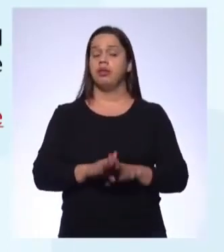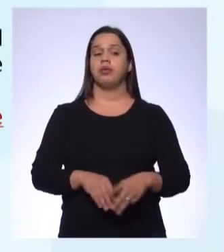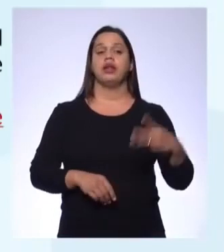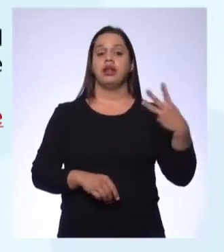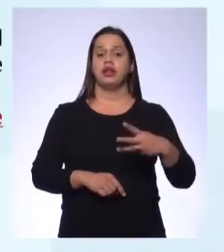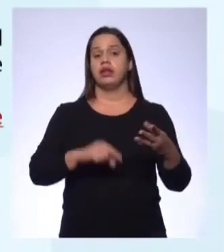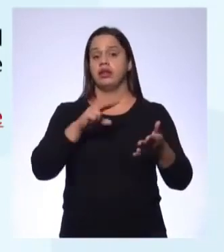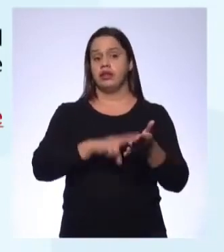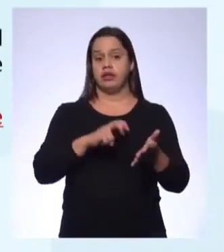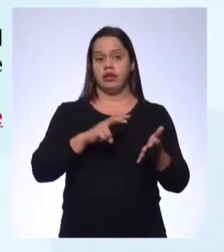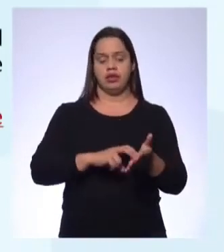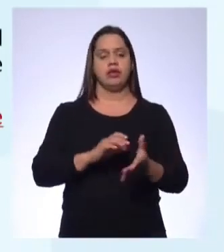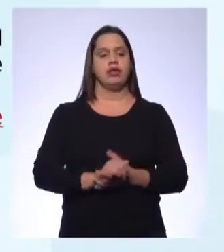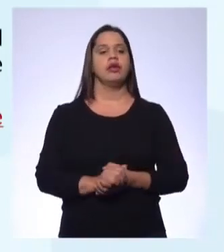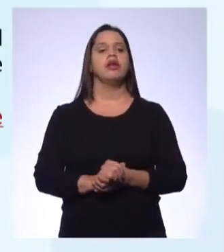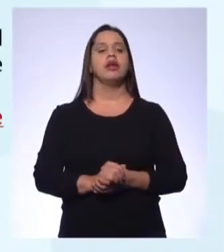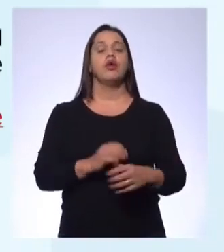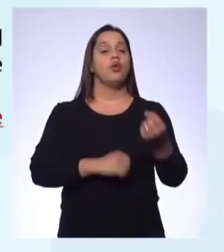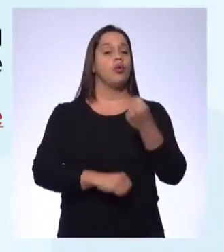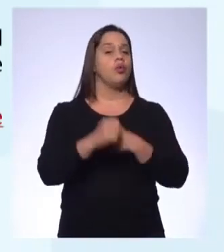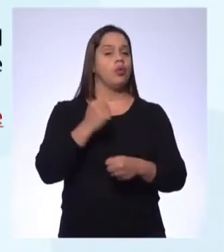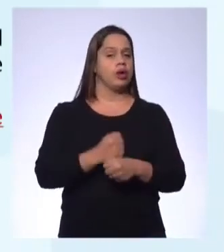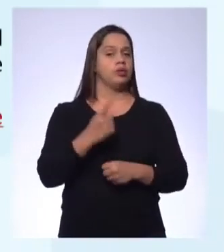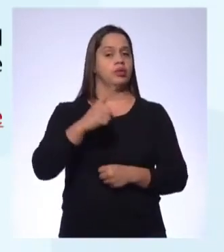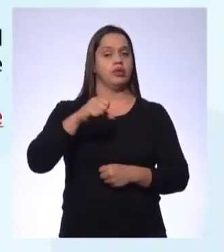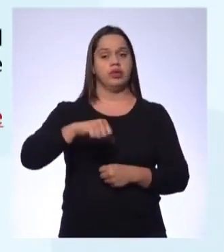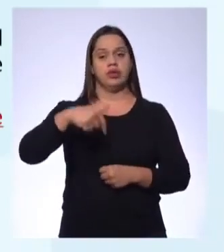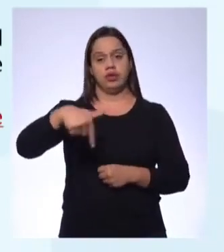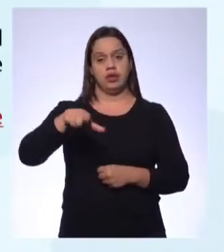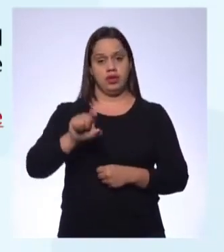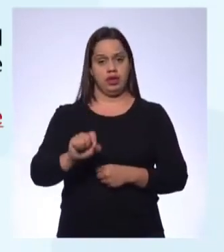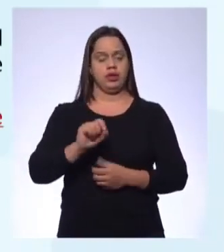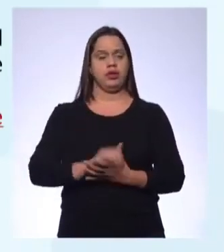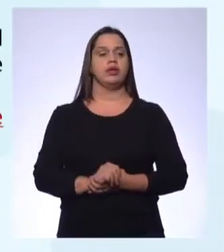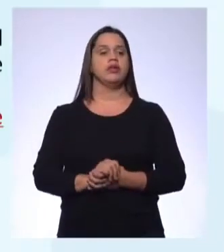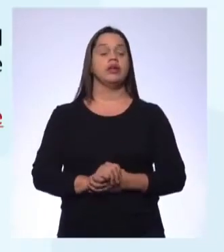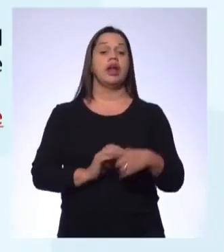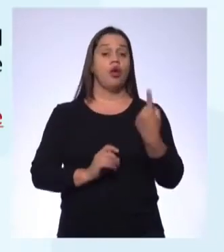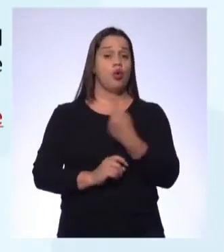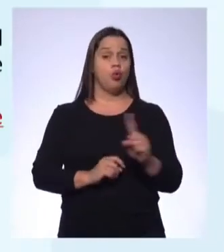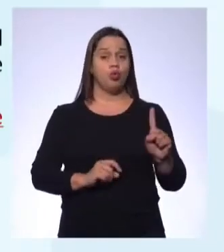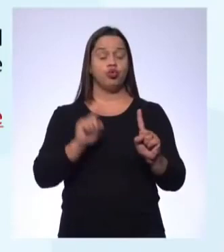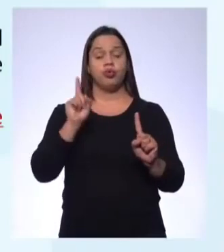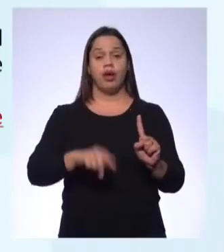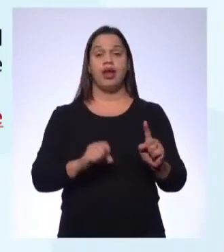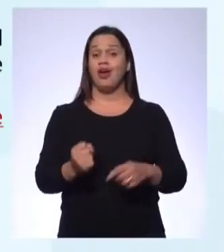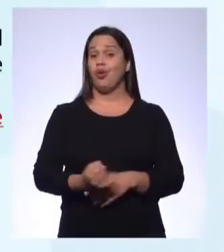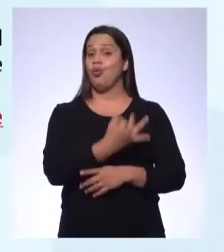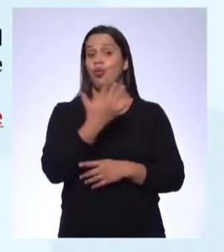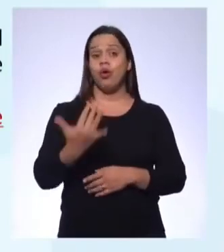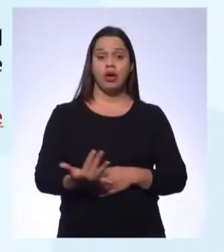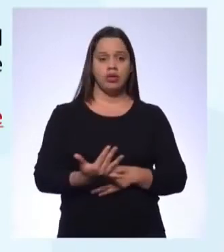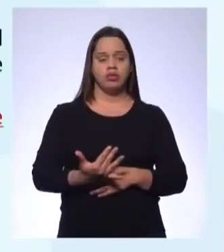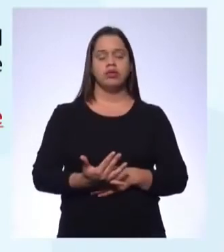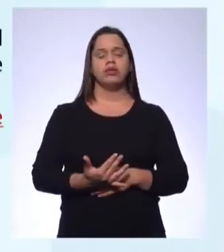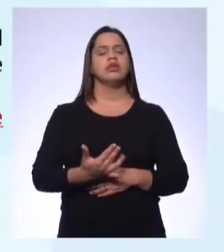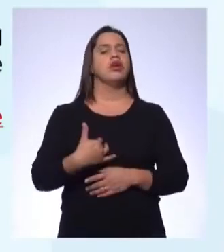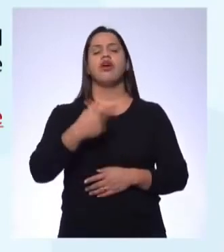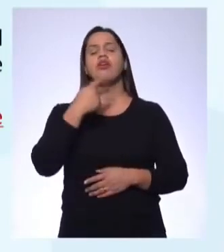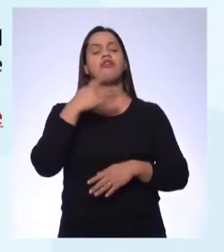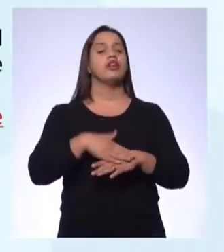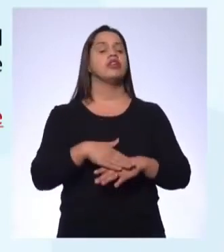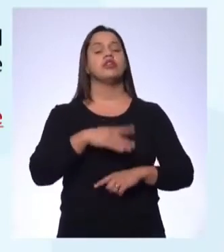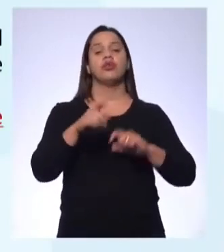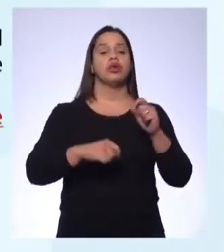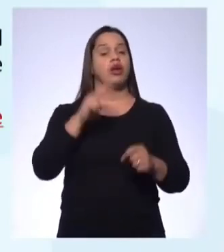In 1970, 1970. E a última era how many? Quantas? O que eu iria fazer ali?